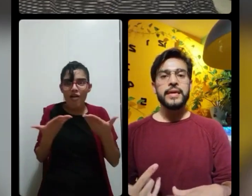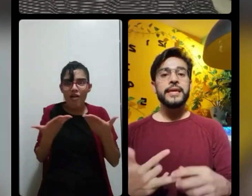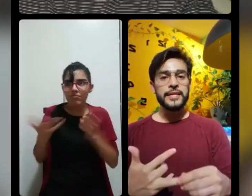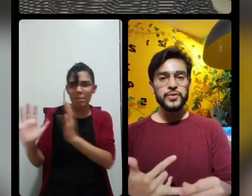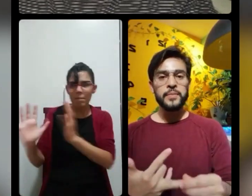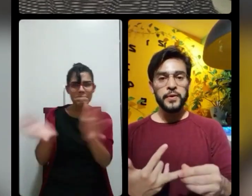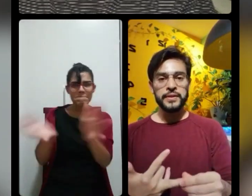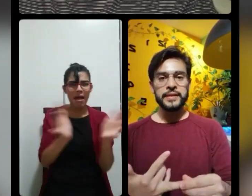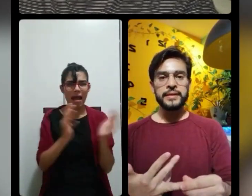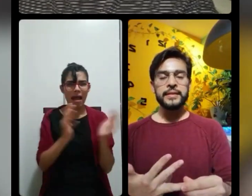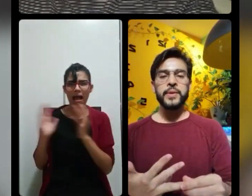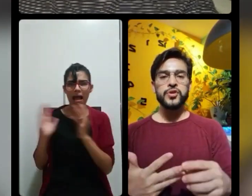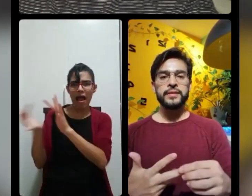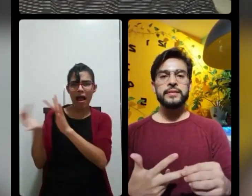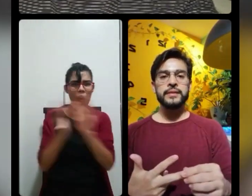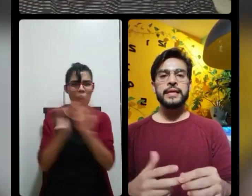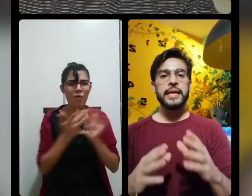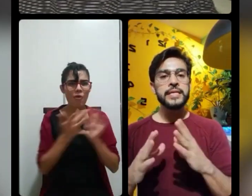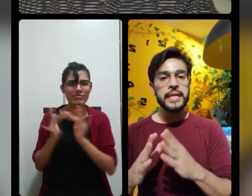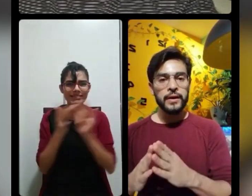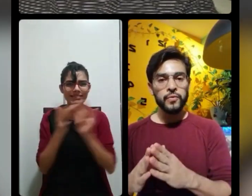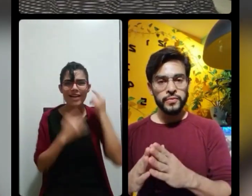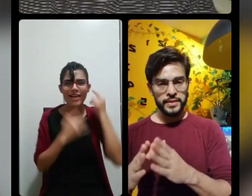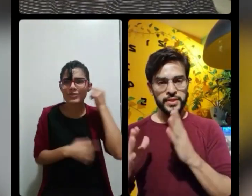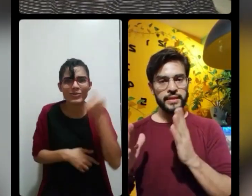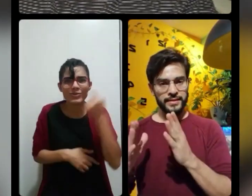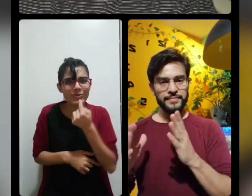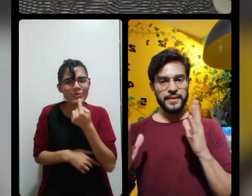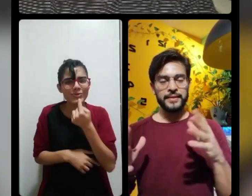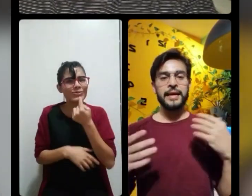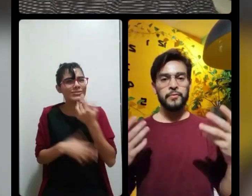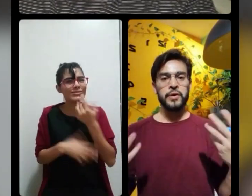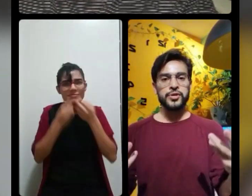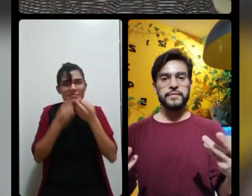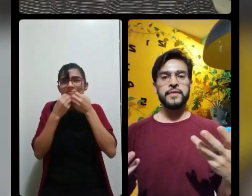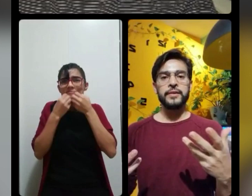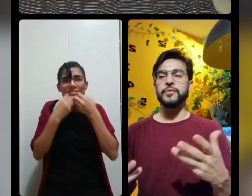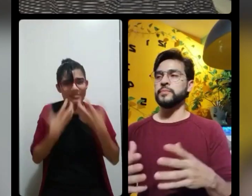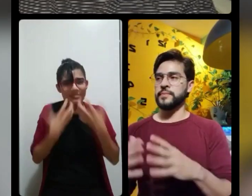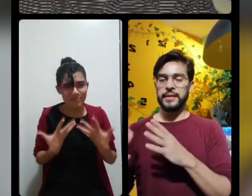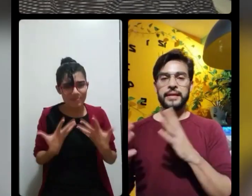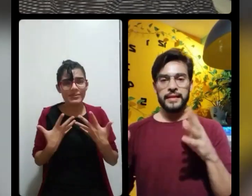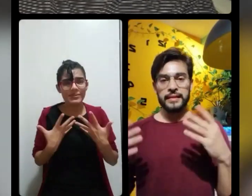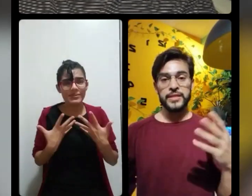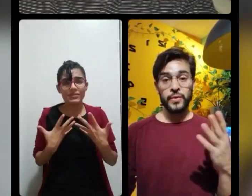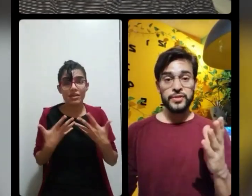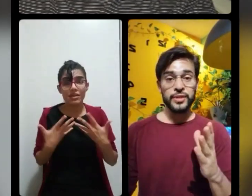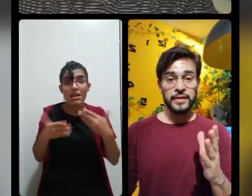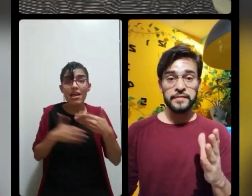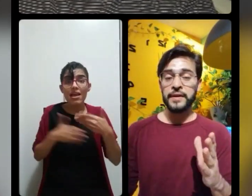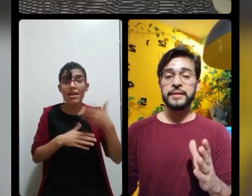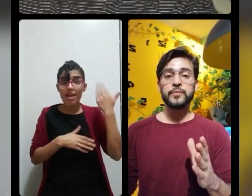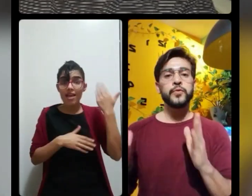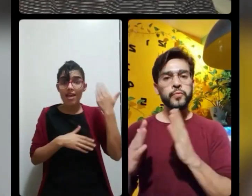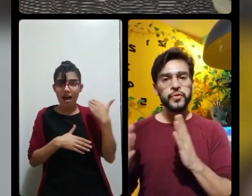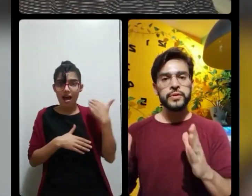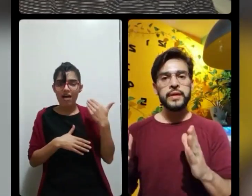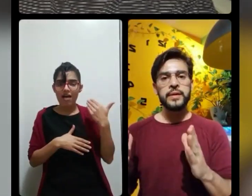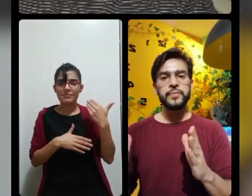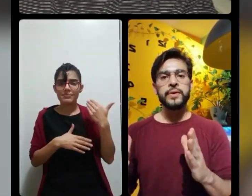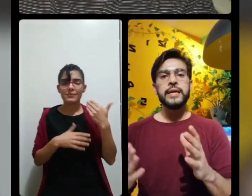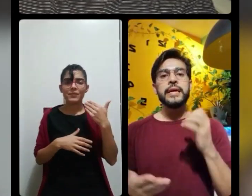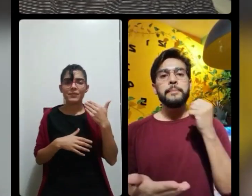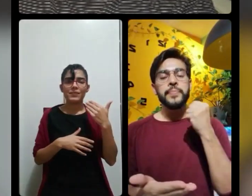circulando. E isso é importante para a gente entender que as lacunas, da qual a gente falou, das quais a gente estava falando, por